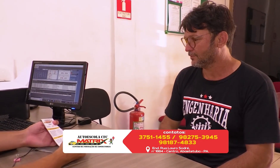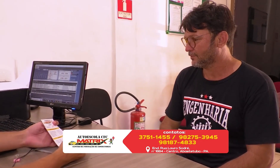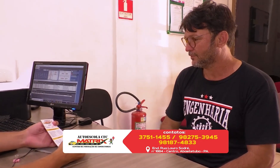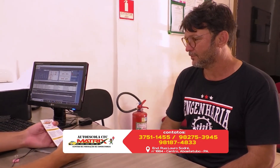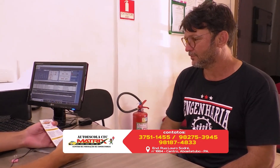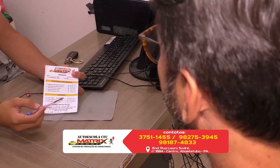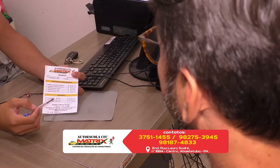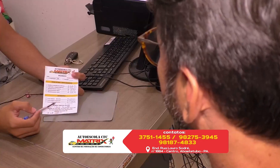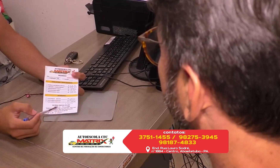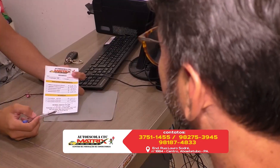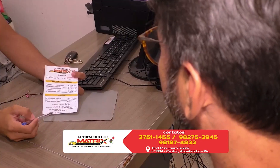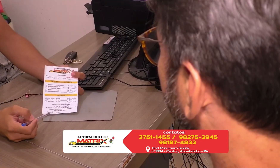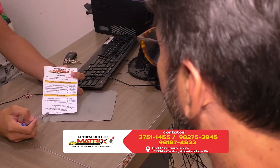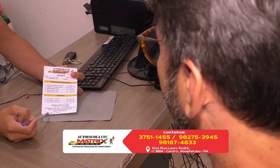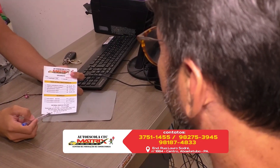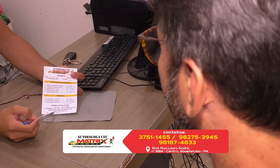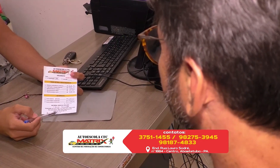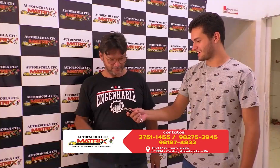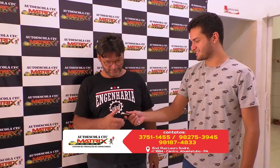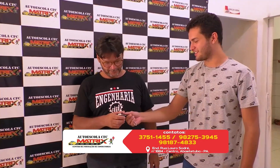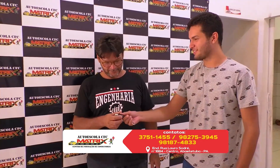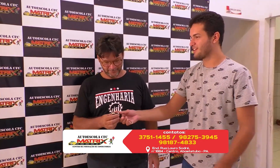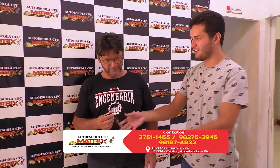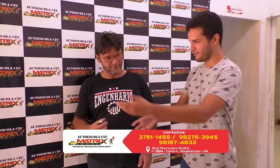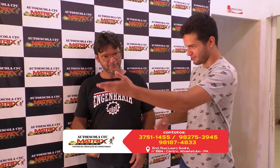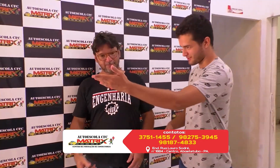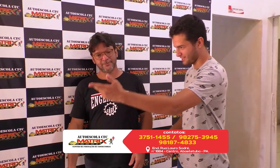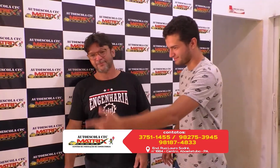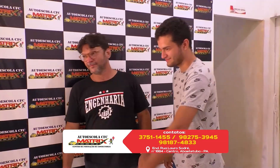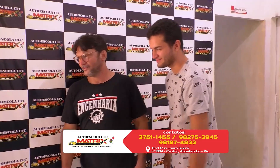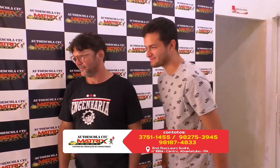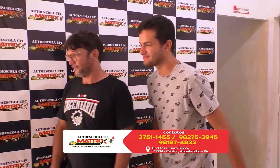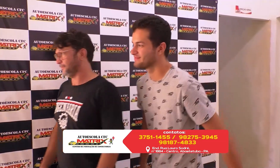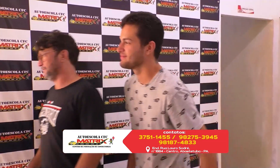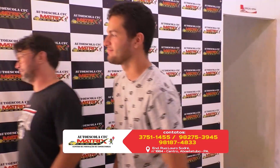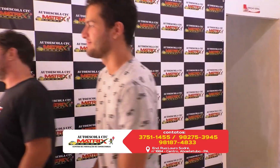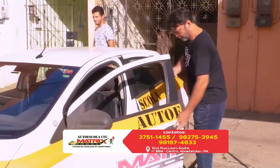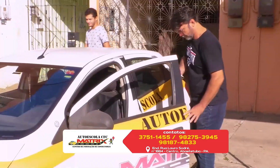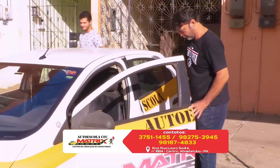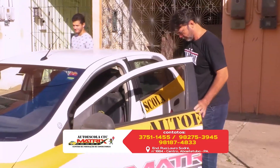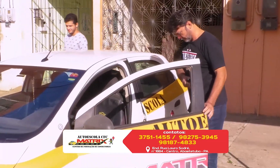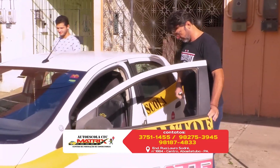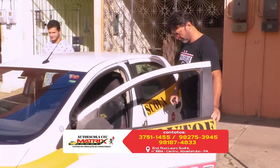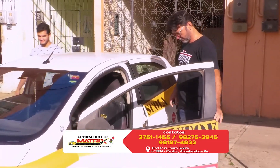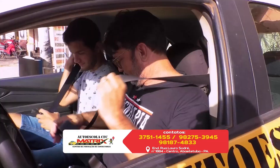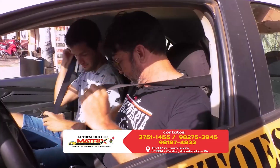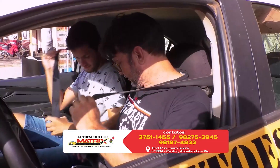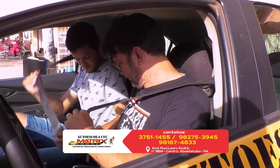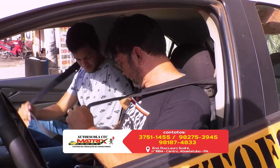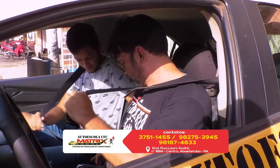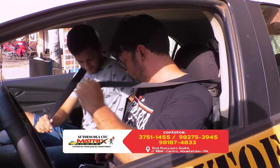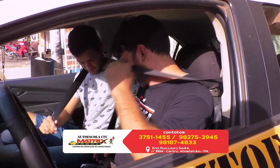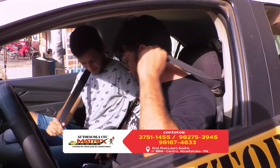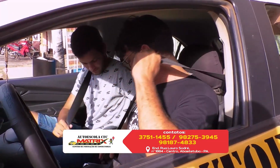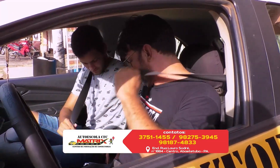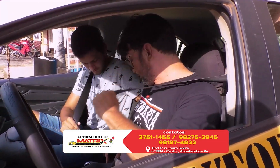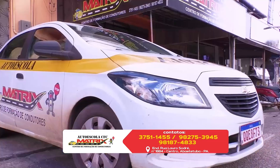A carteira de motorista é muito mais que um sonho, é a conquista da sua liberdade. Com ela, você abre portas em sua